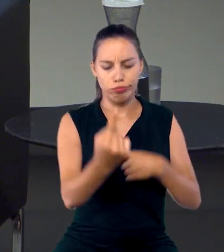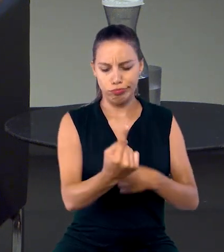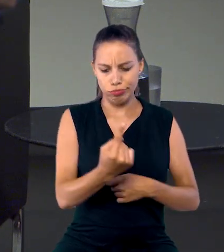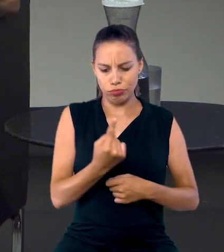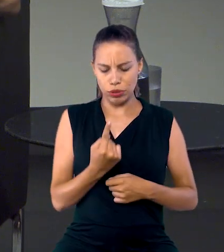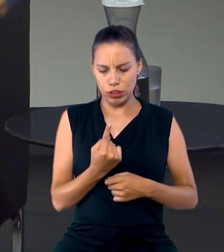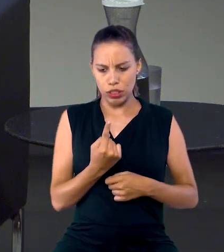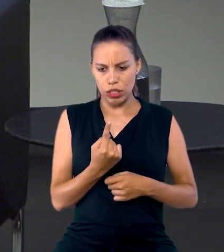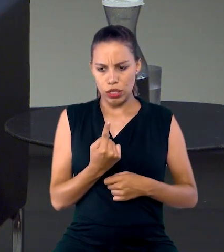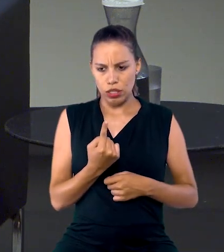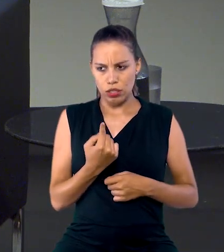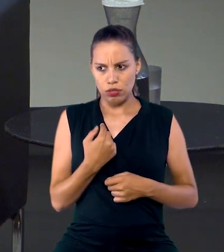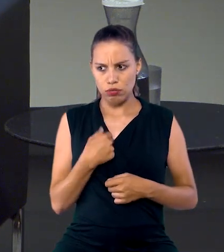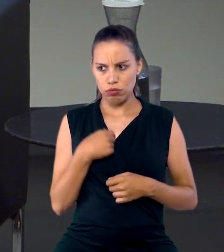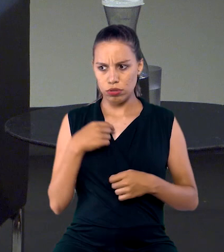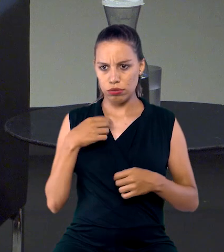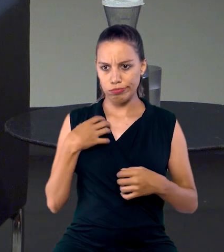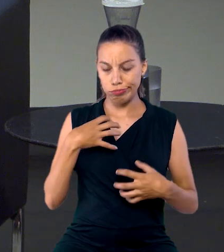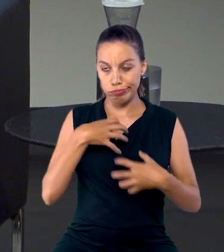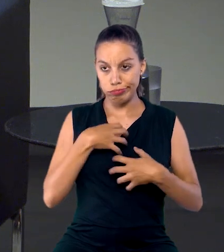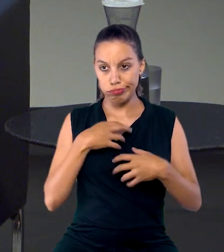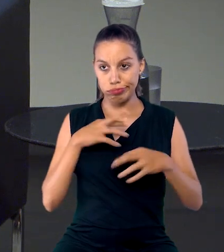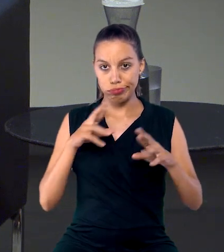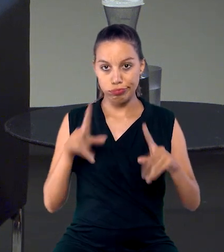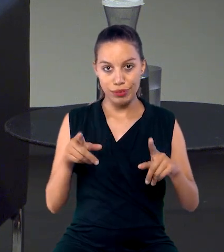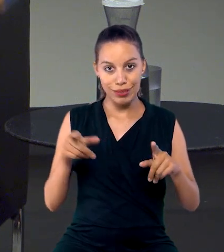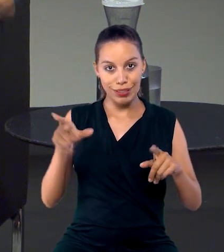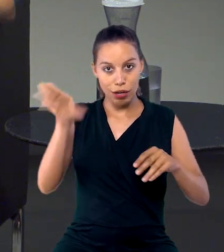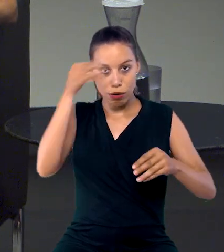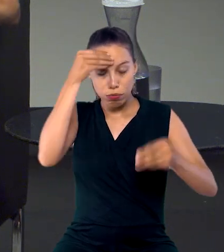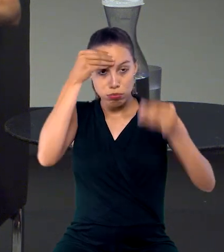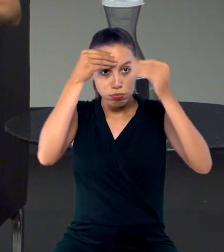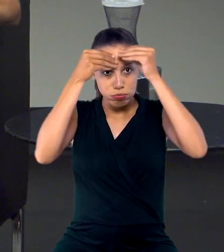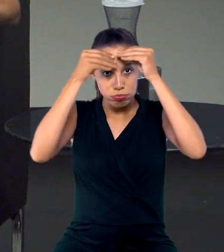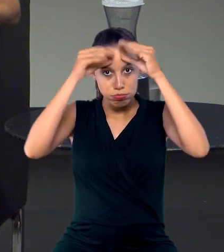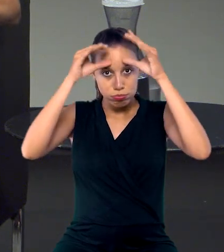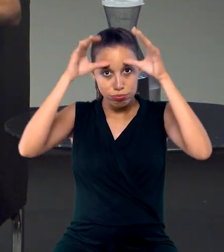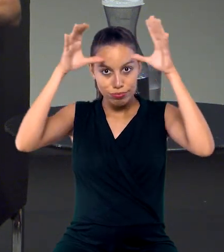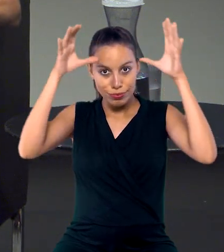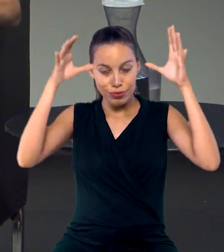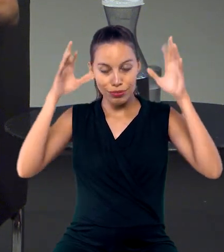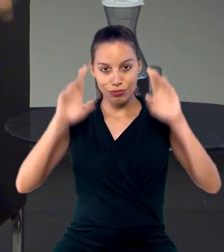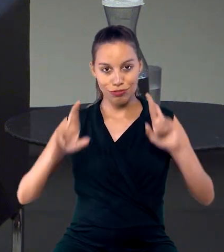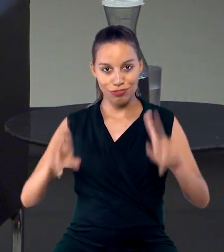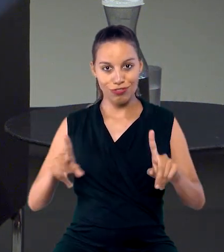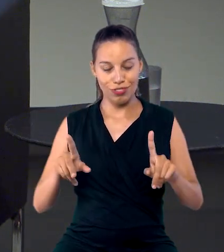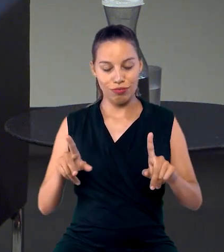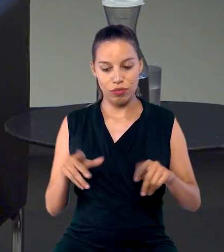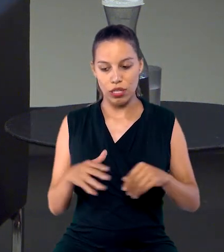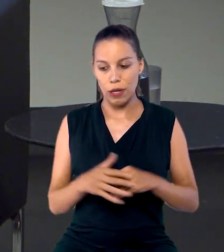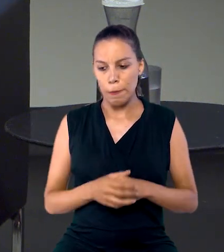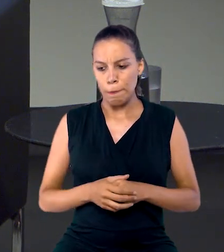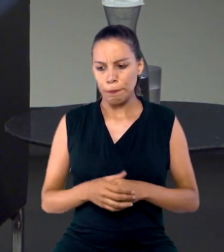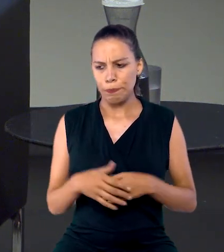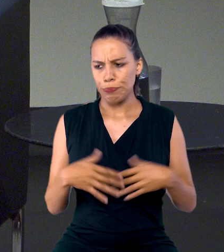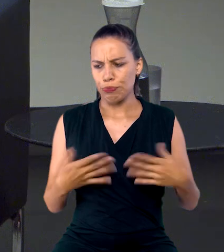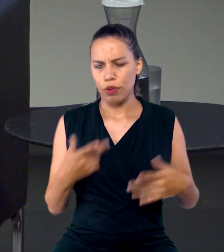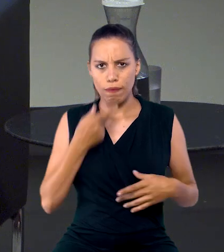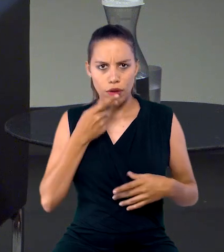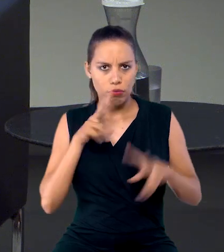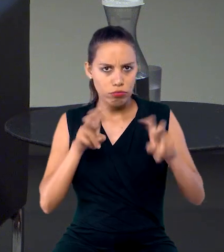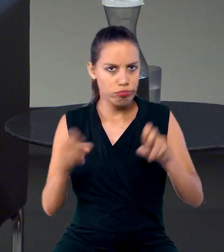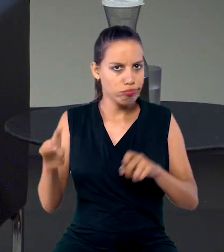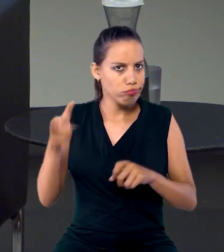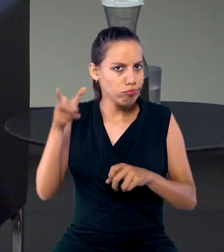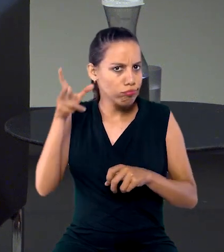E aí tu já é uma outra pessoa, acrescida dessa outra experiência. E quando eu falo de escuta, não falo dessa